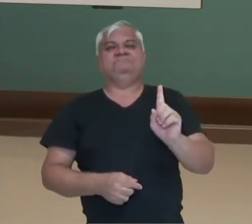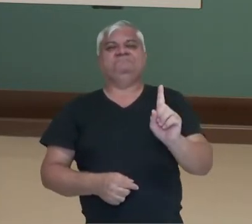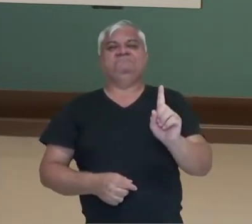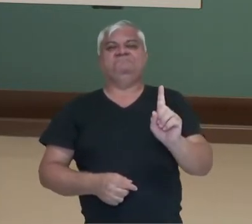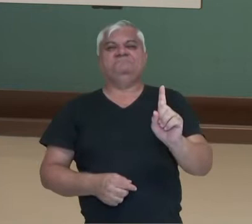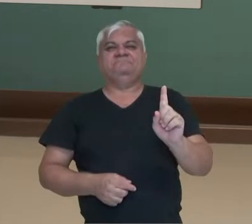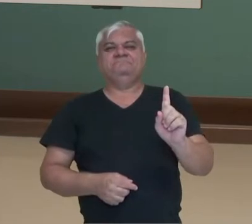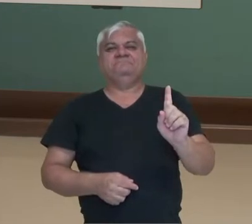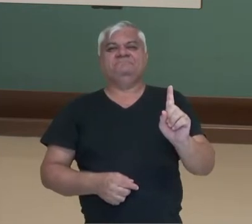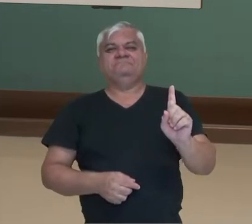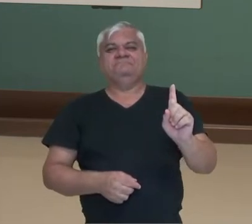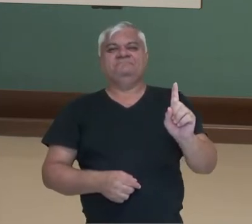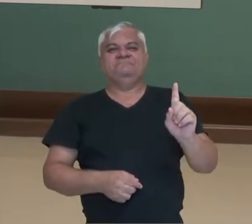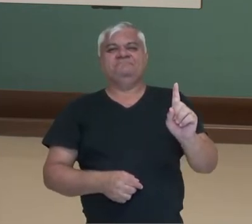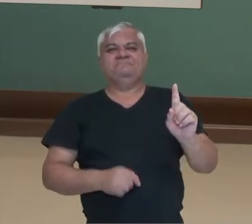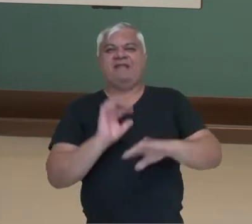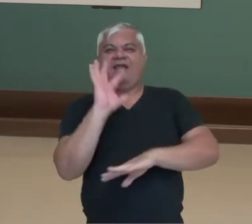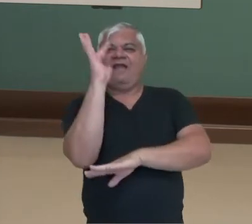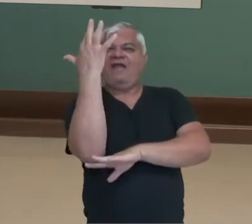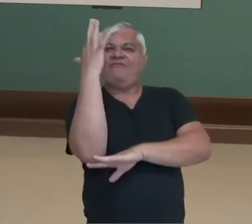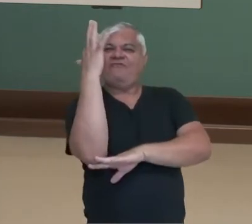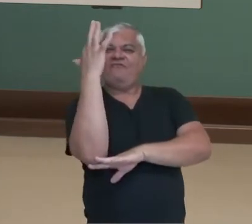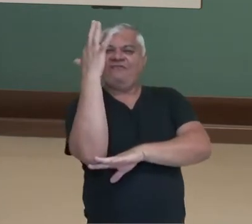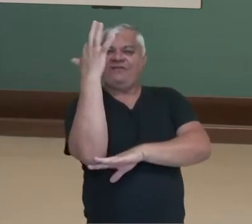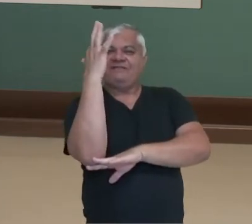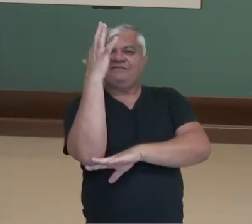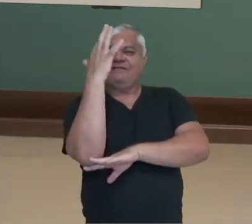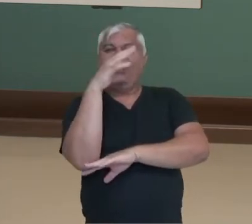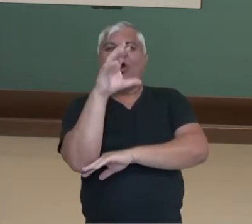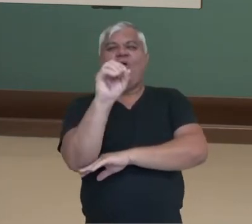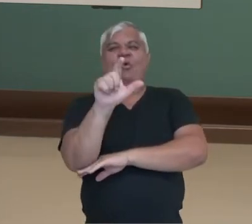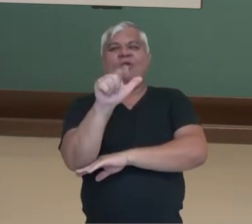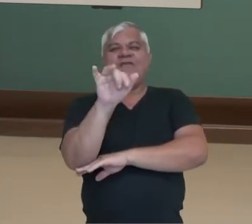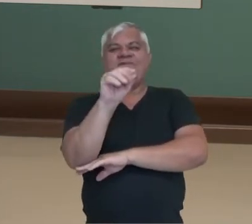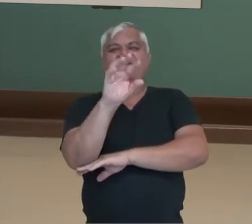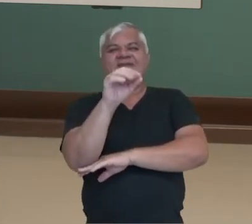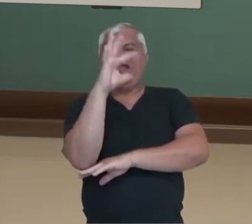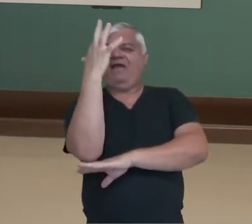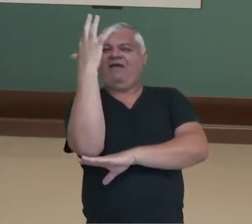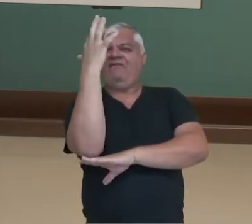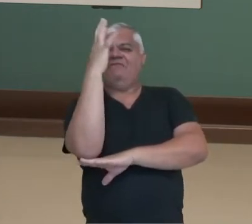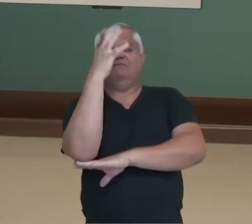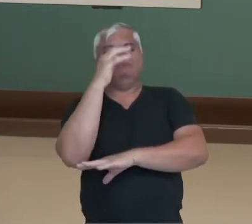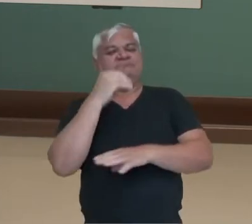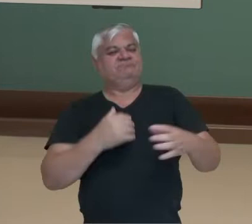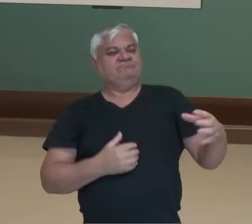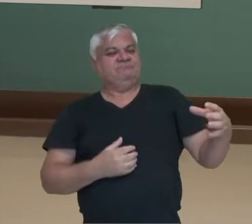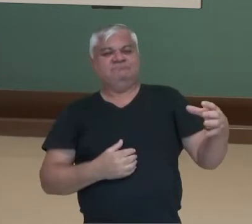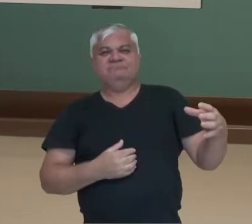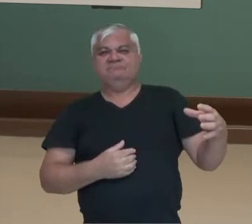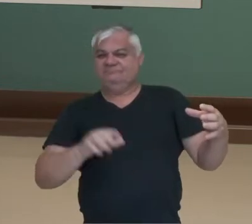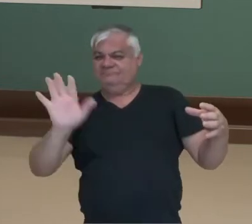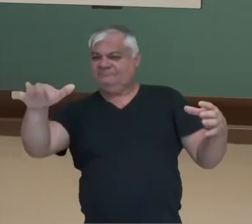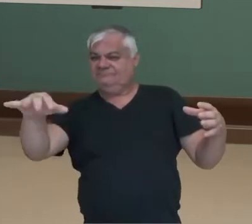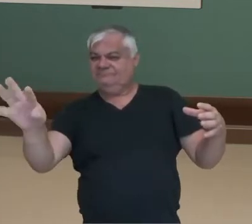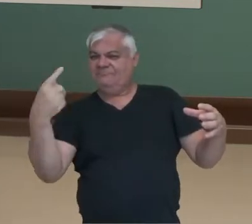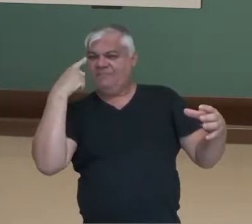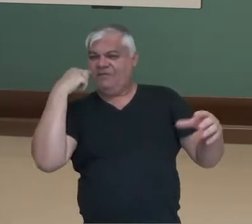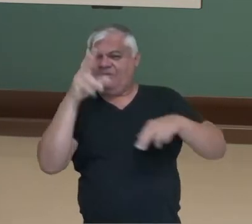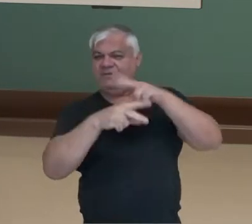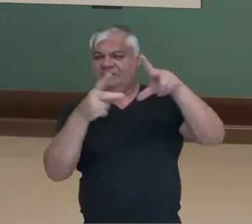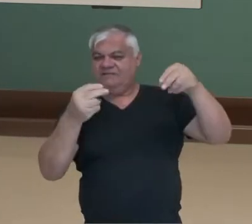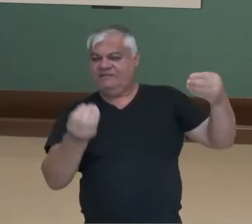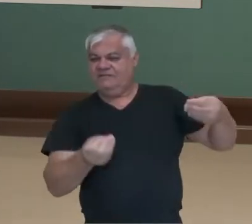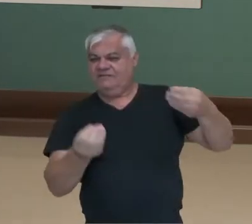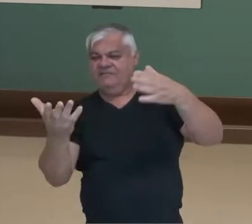uma oliveira, né? Todo mundo disse: oi, que é isso aí? Ah, sei lá, sei lá. É a deusa Atena, deixa ela, deixa ela. Atenienses, meu presente é